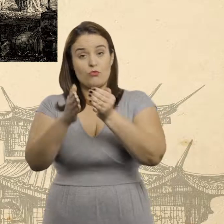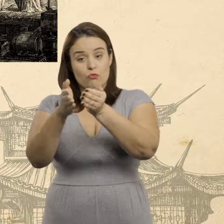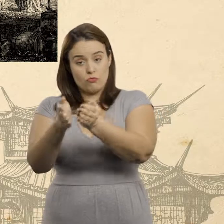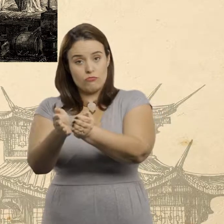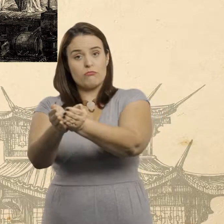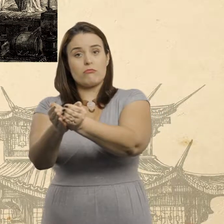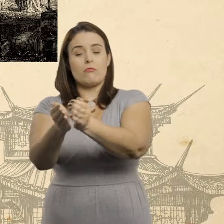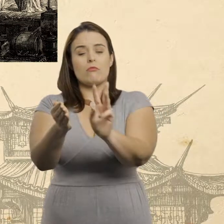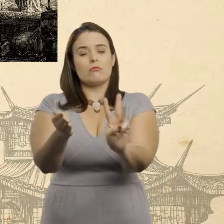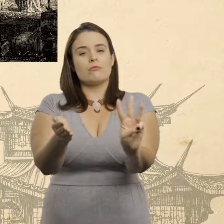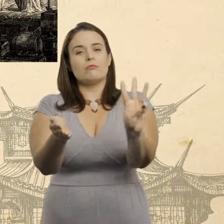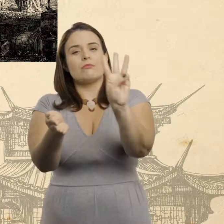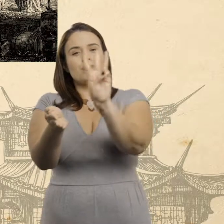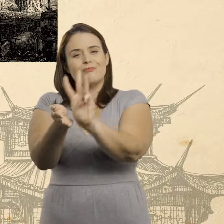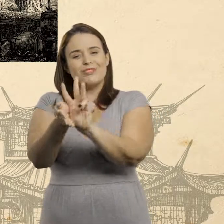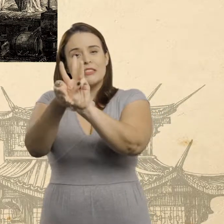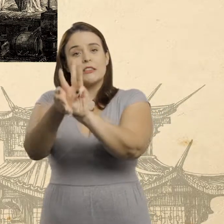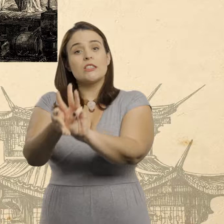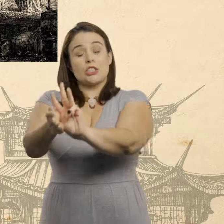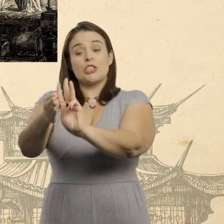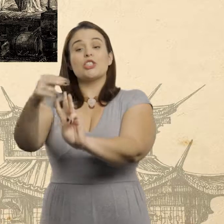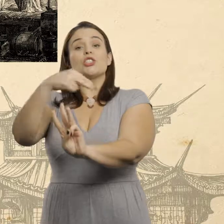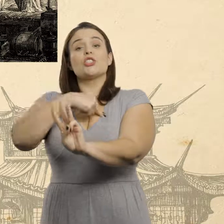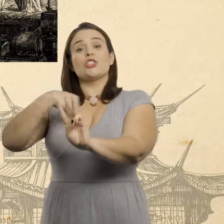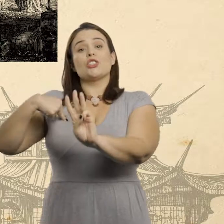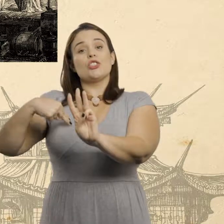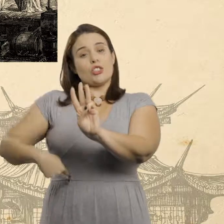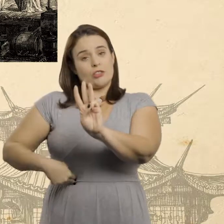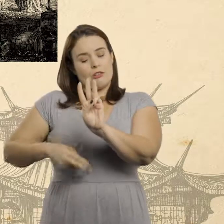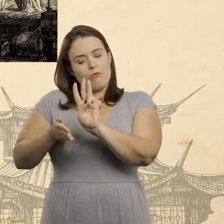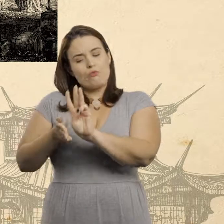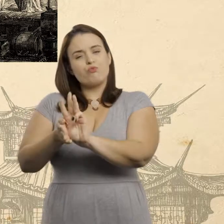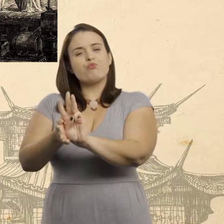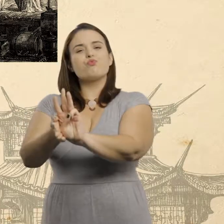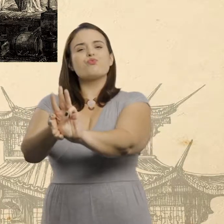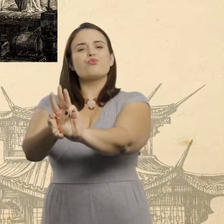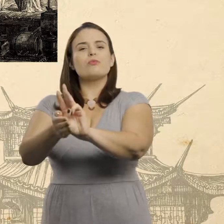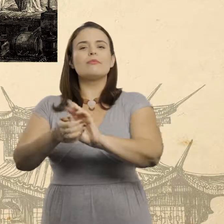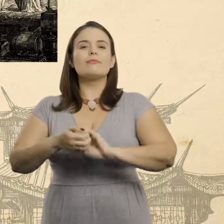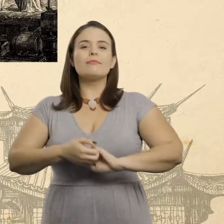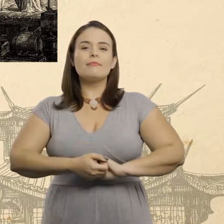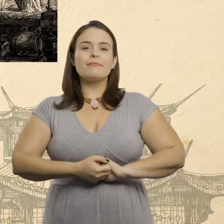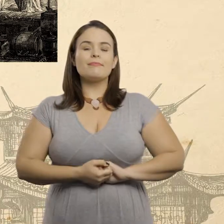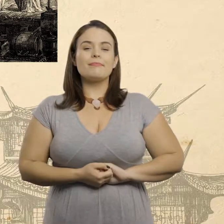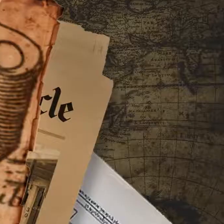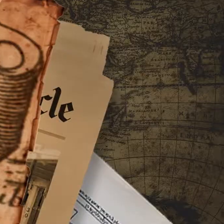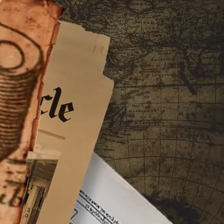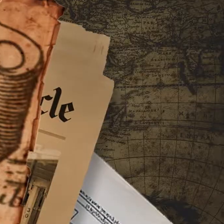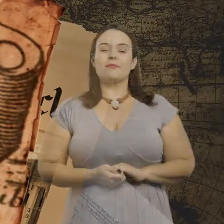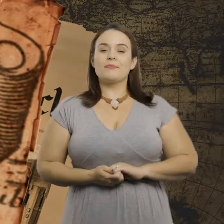do capitão John Bunsby. Eles partiram em direção a Xangai, na China.